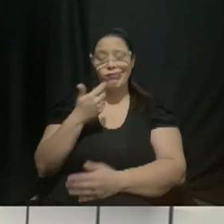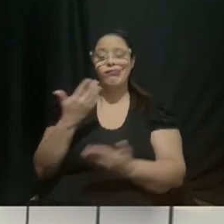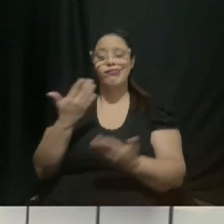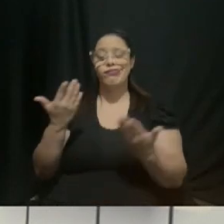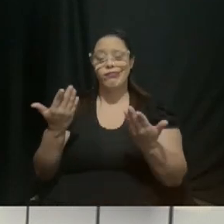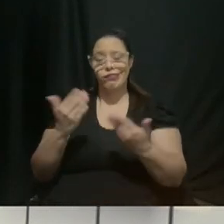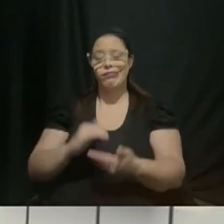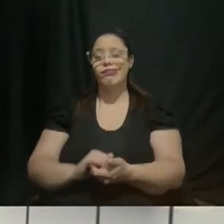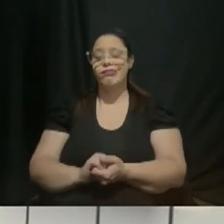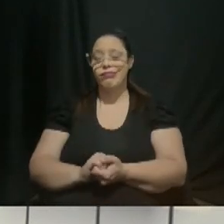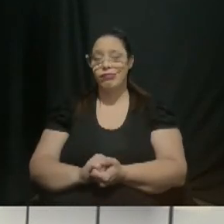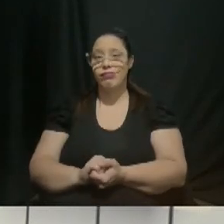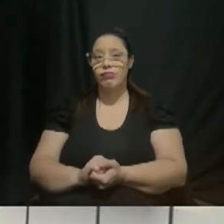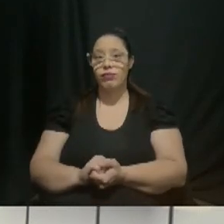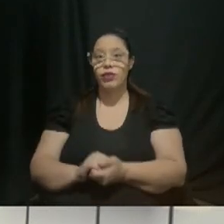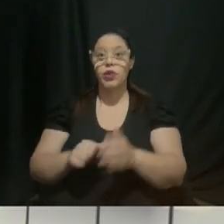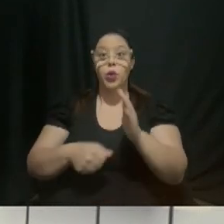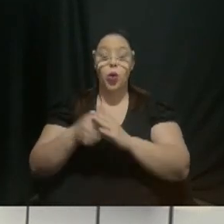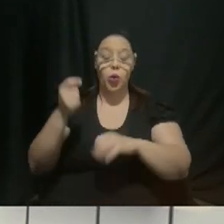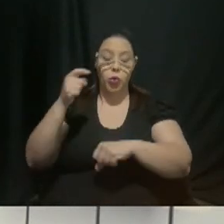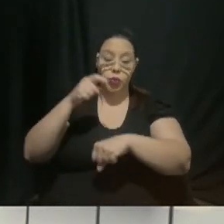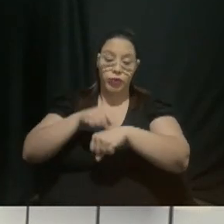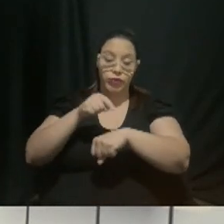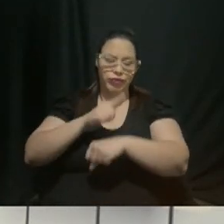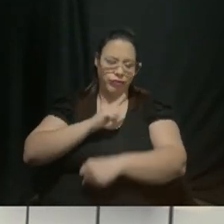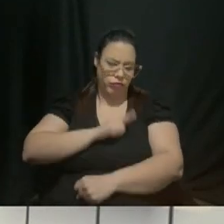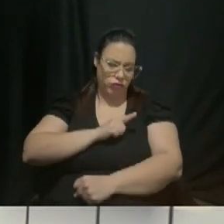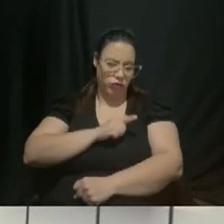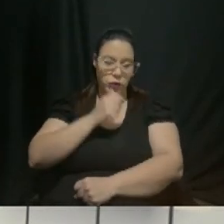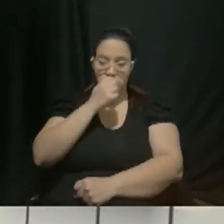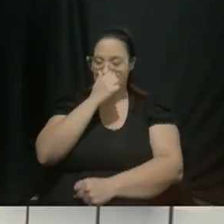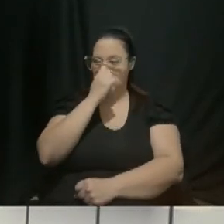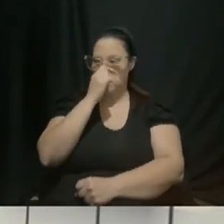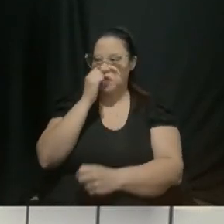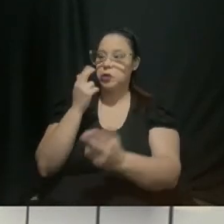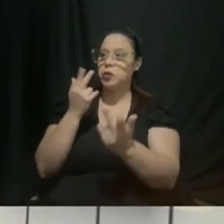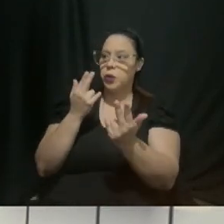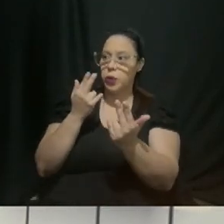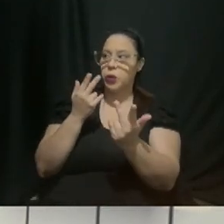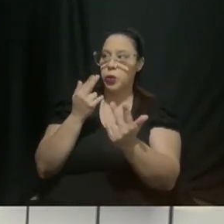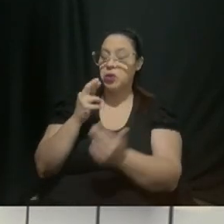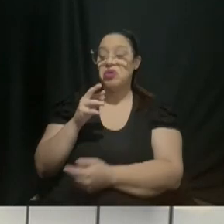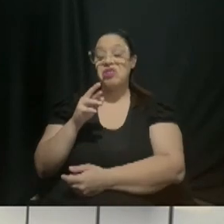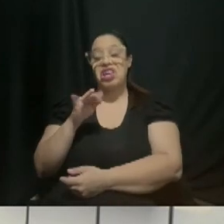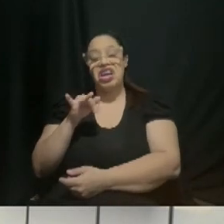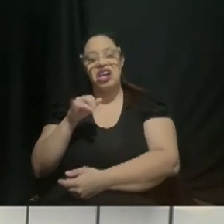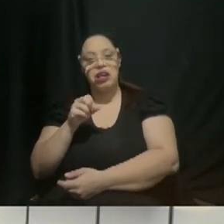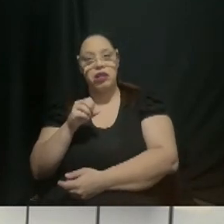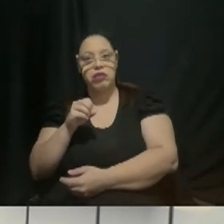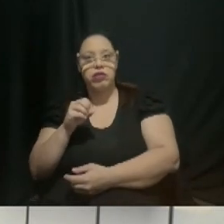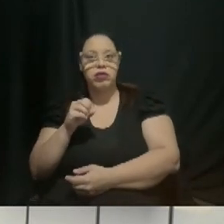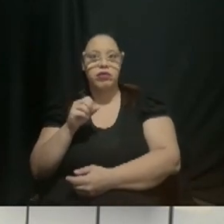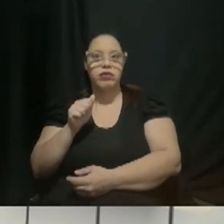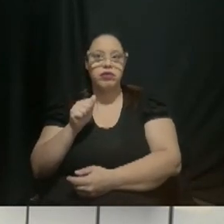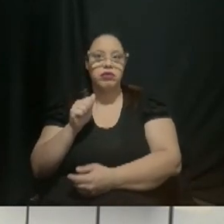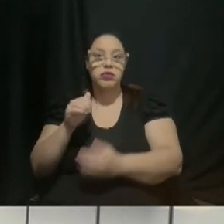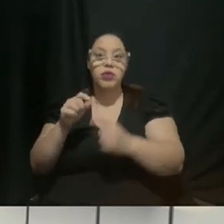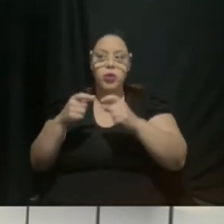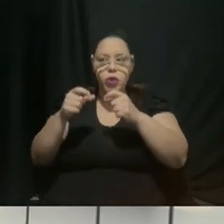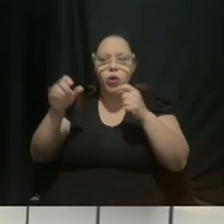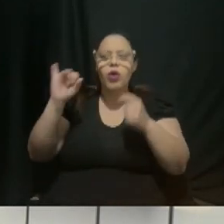No primeiro tempo, o Guarani encarou de igual para igual o Ceará. Não foi um jogo com grandes